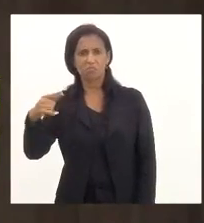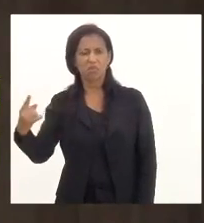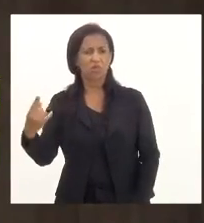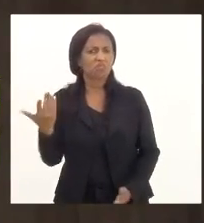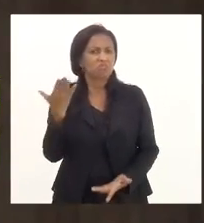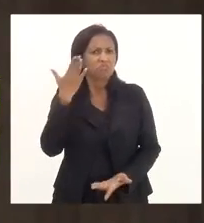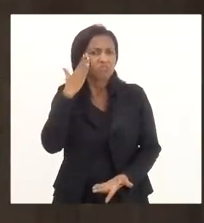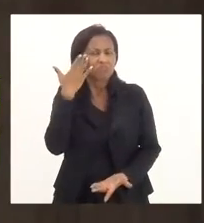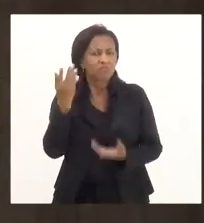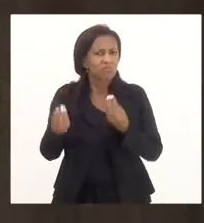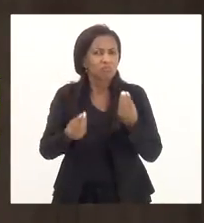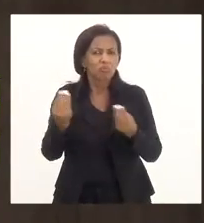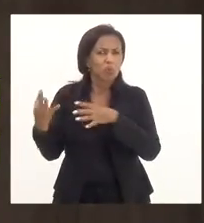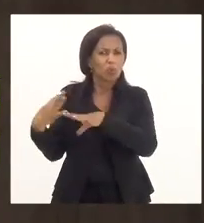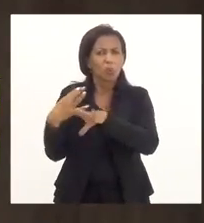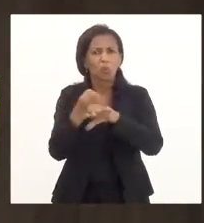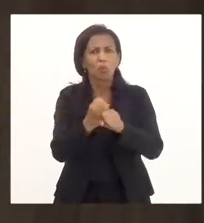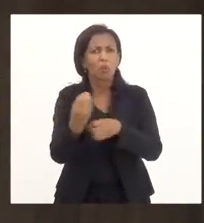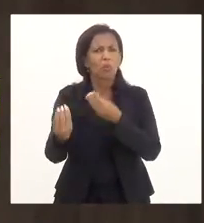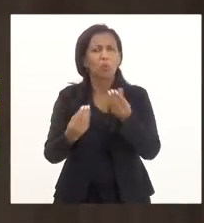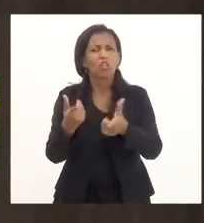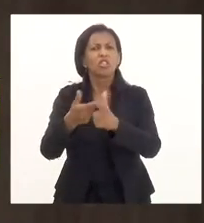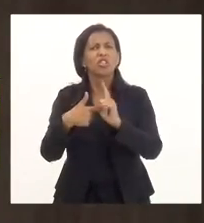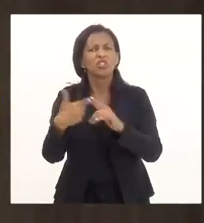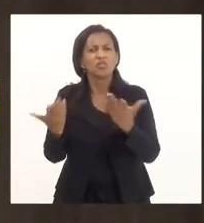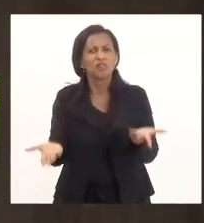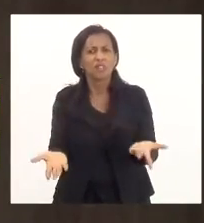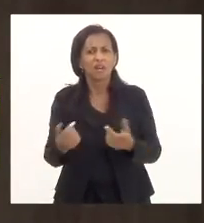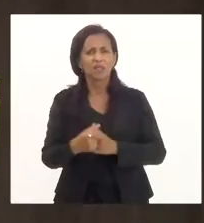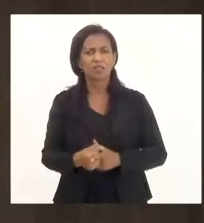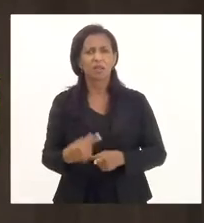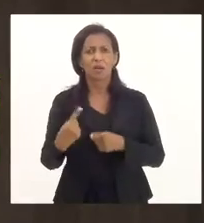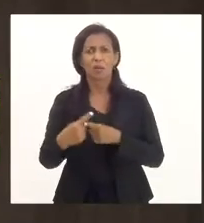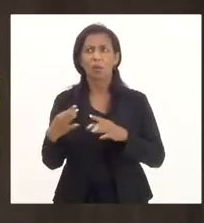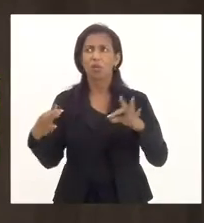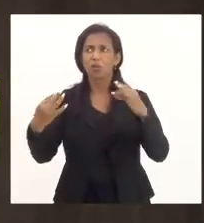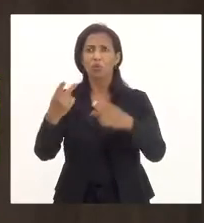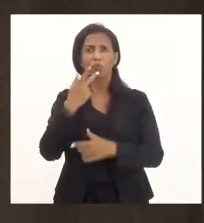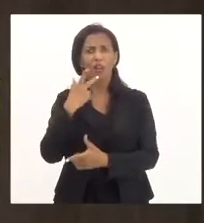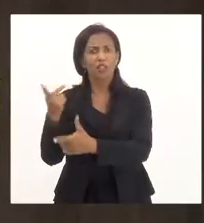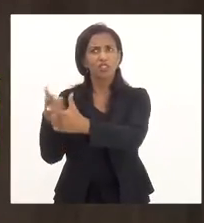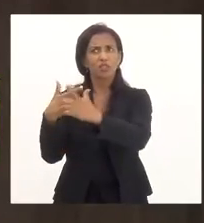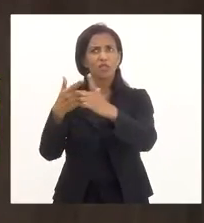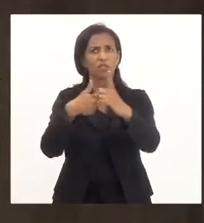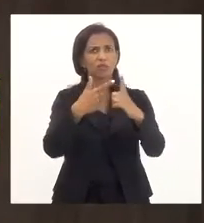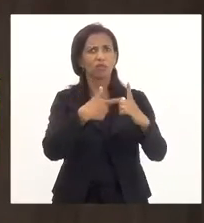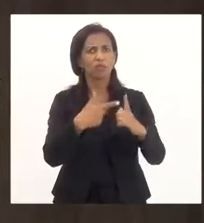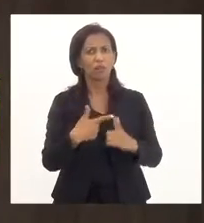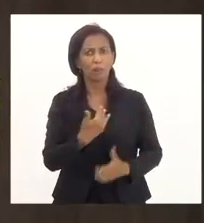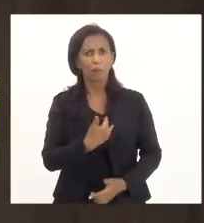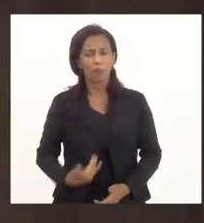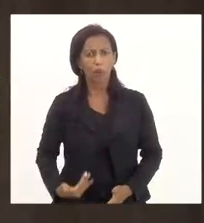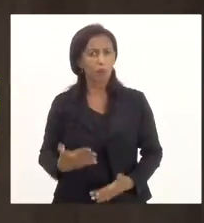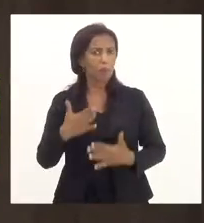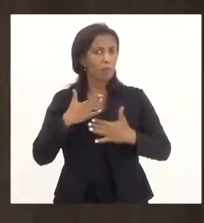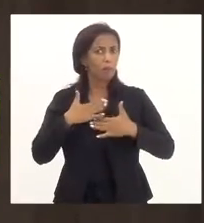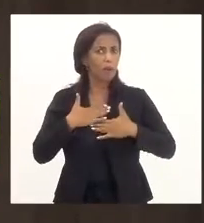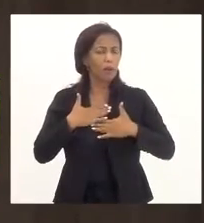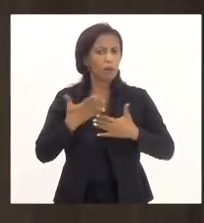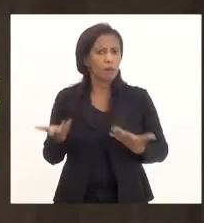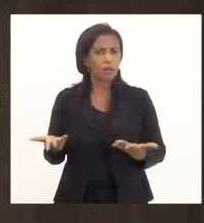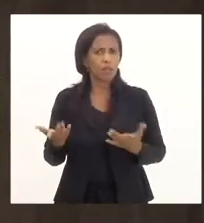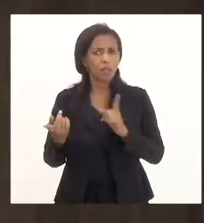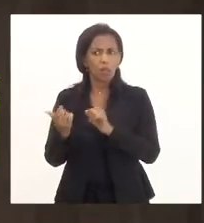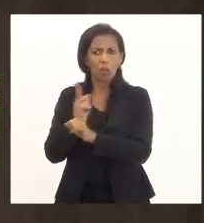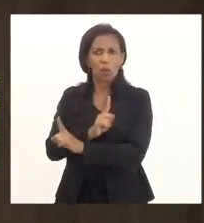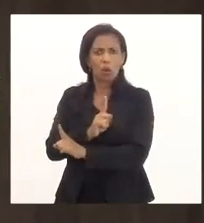eu queria entender é que dívida é essa porque todo mundo fala de dívida pública mas dívida pública para mim ela tem que ter em